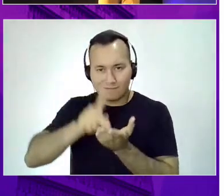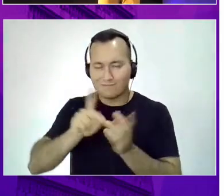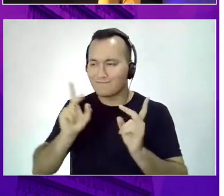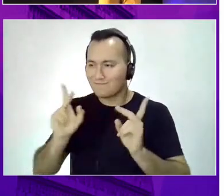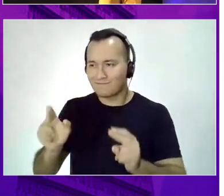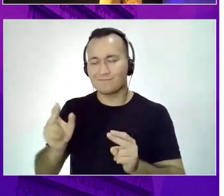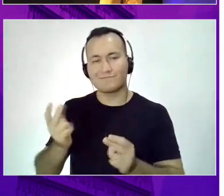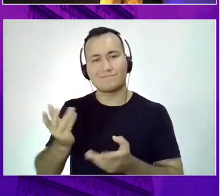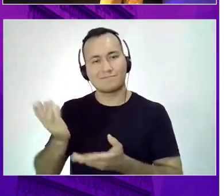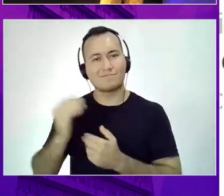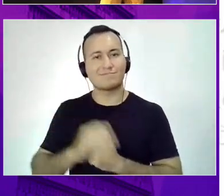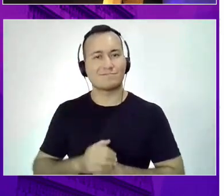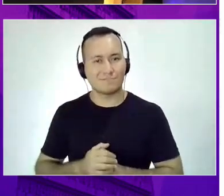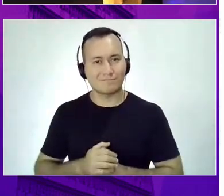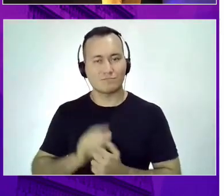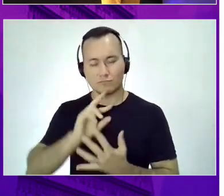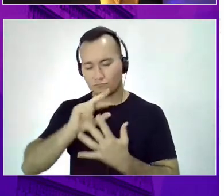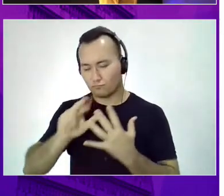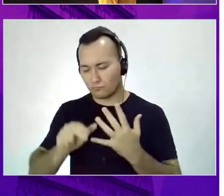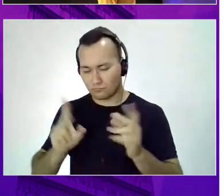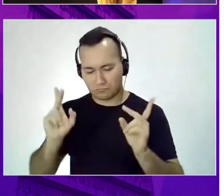funcionalidade que é realidade lá para a gente.